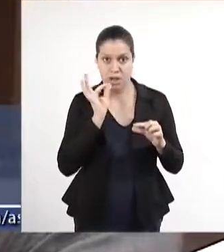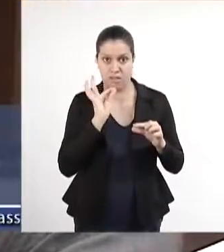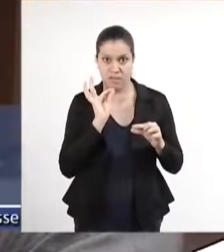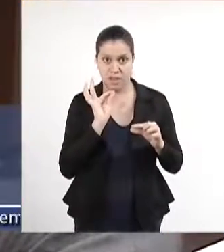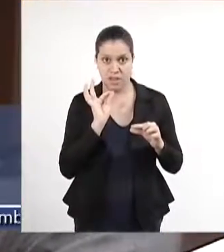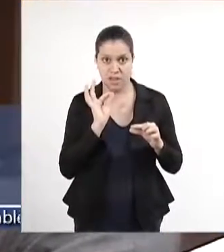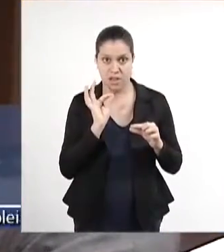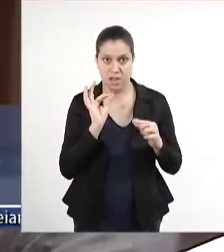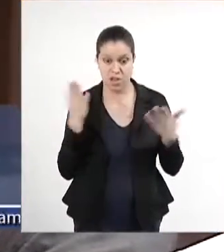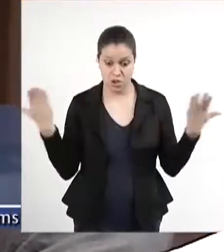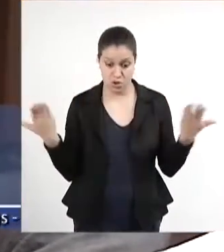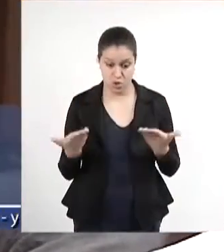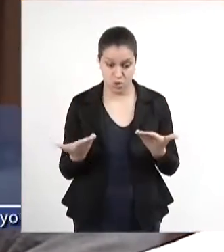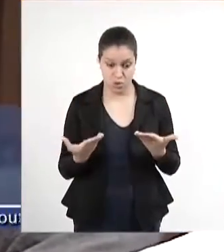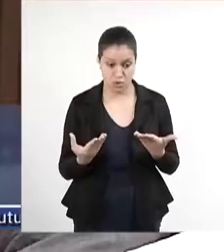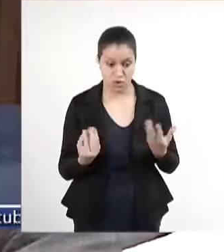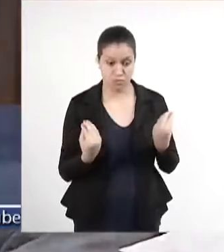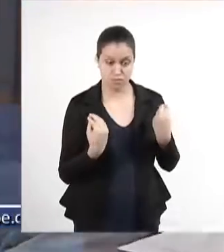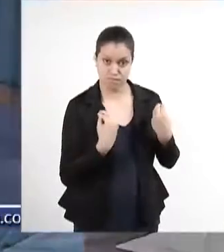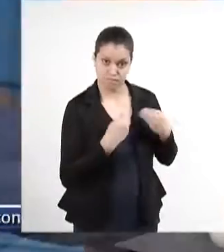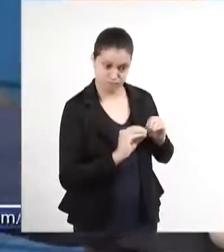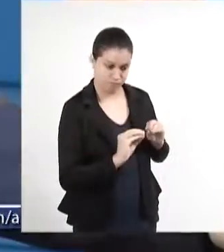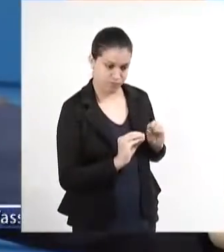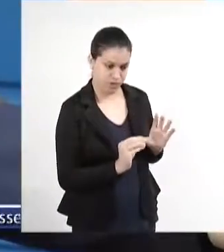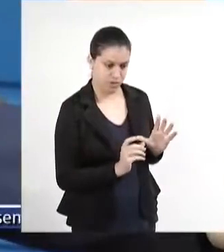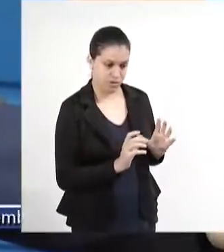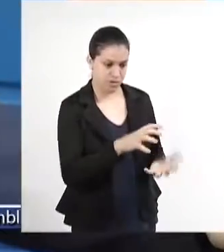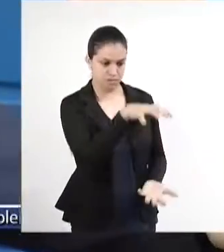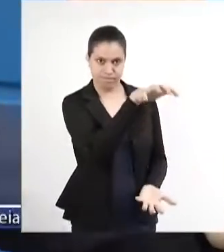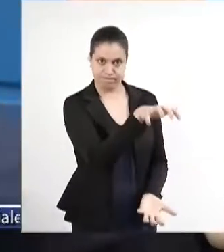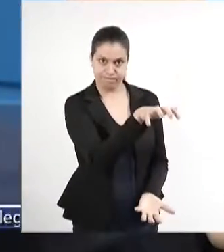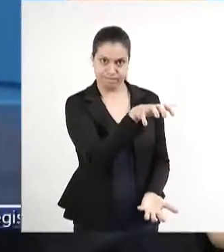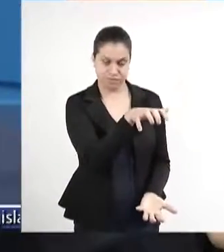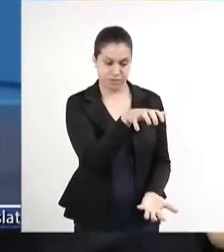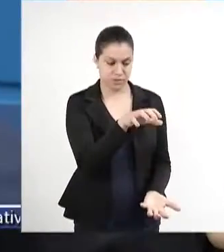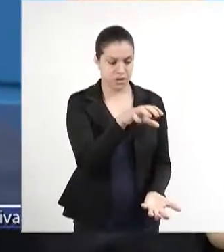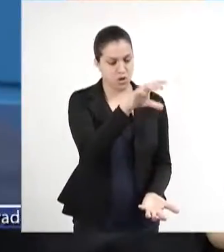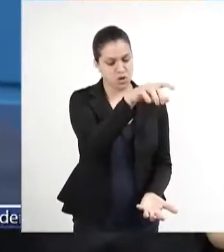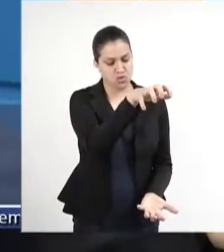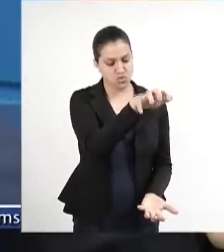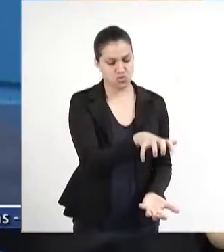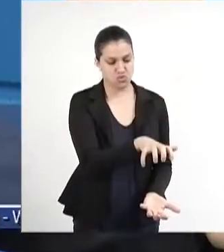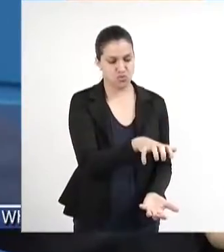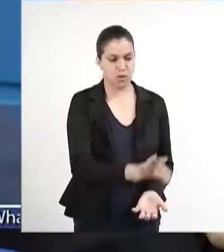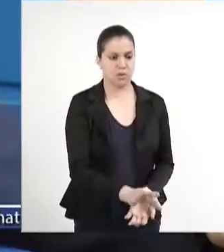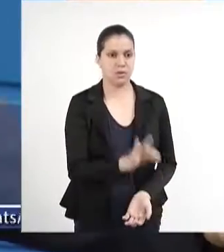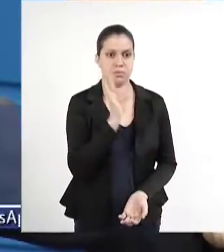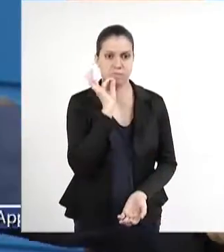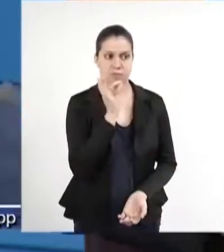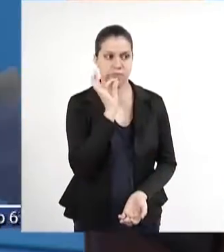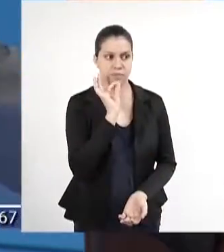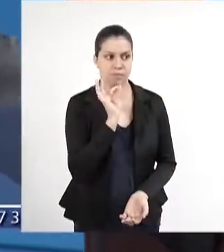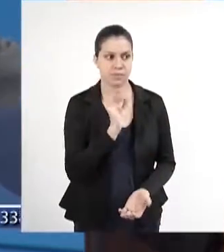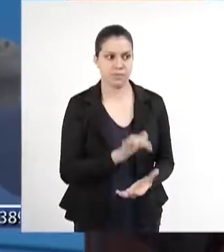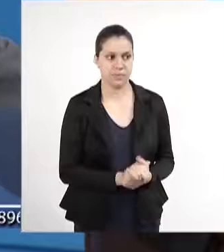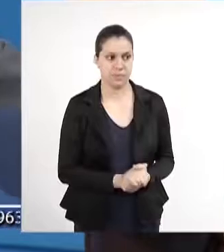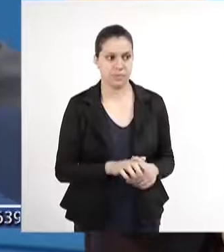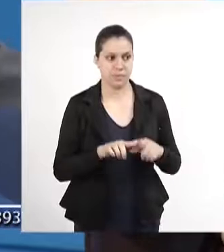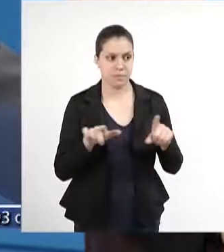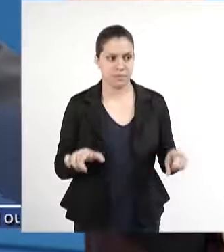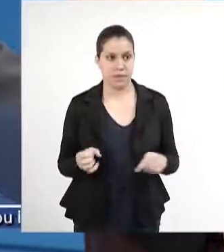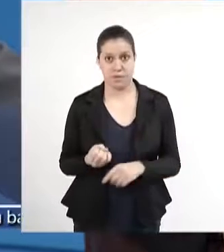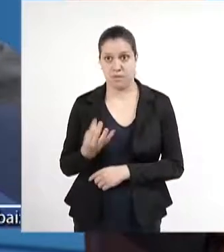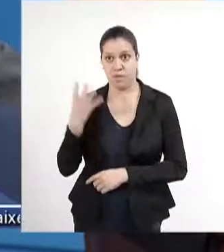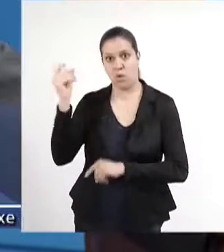maquininha do café. E, quando exportou, pagou 0 de imposto para Minas Gerais. O que